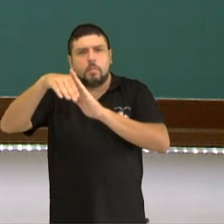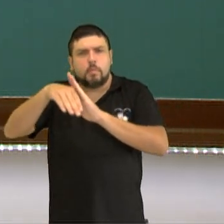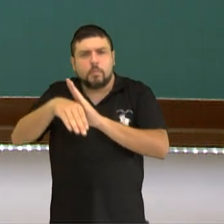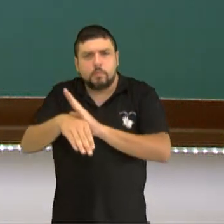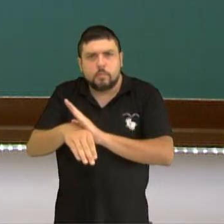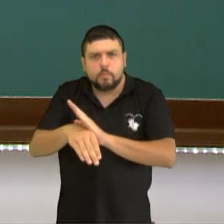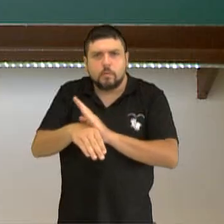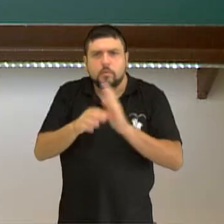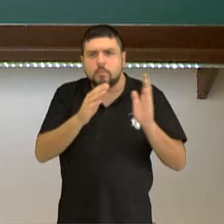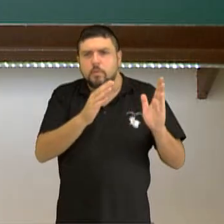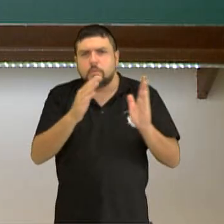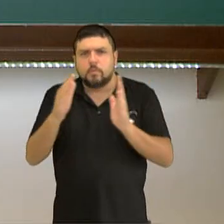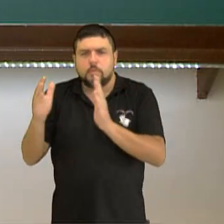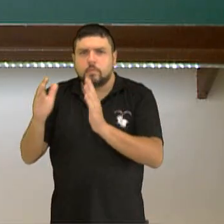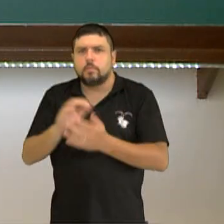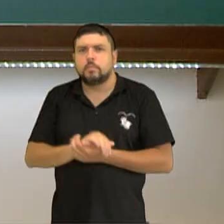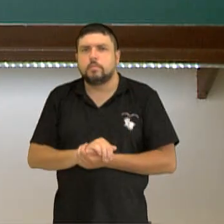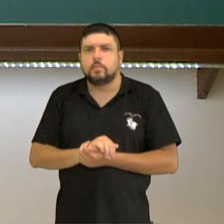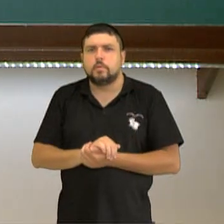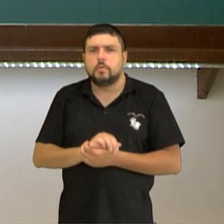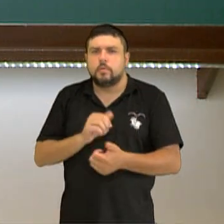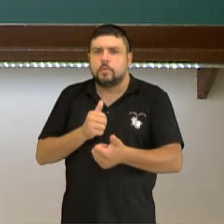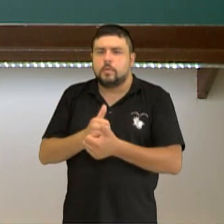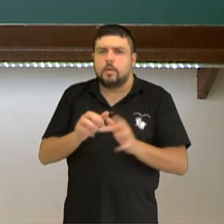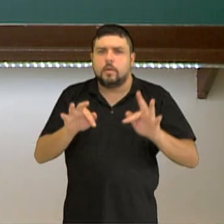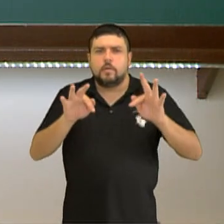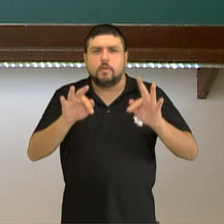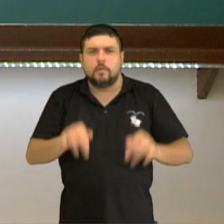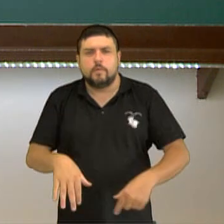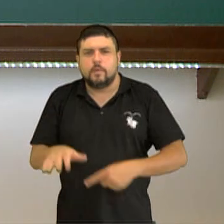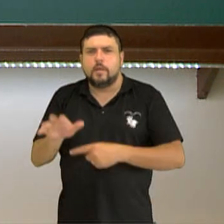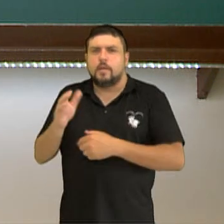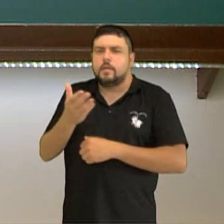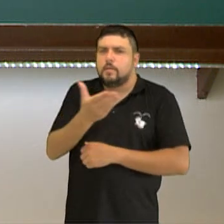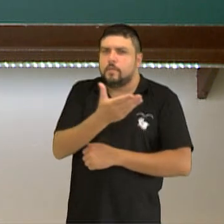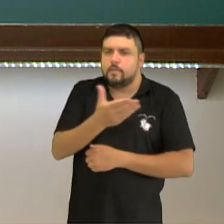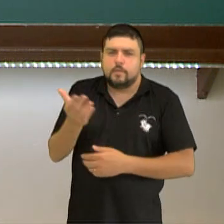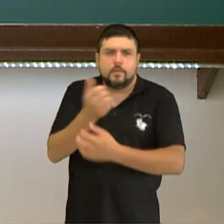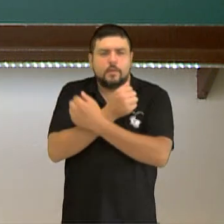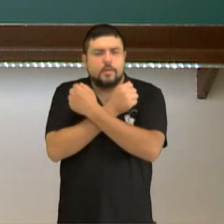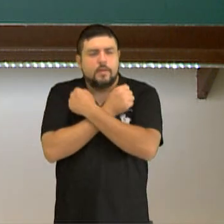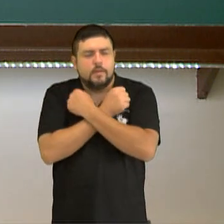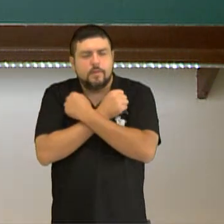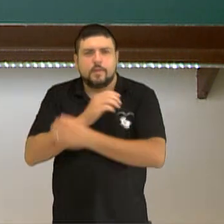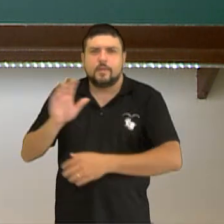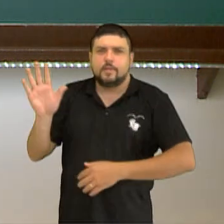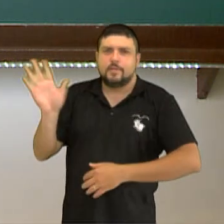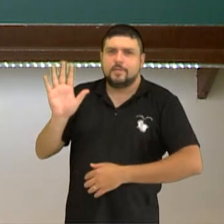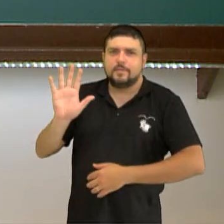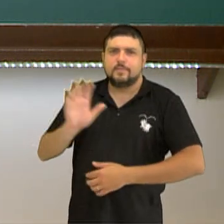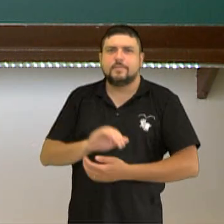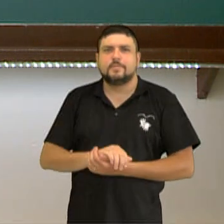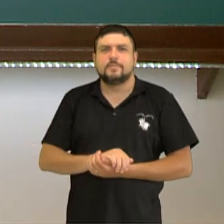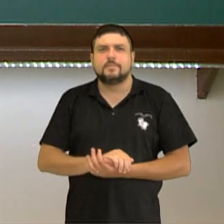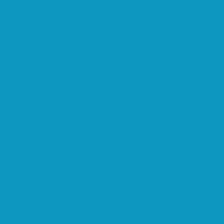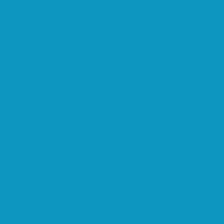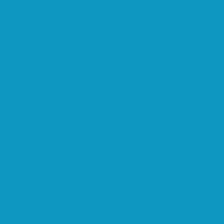seu domínio. Eu fico por aqui, me despeço de vocês, um abraço da prof e até a próxima.